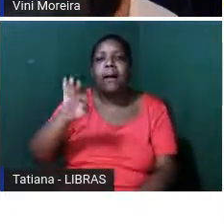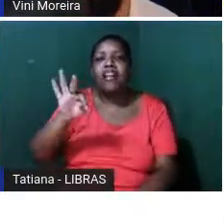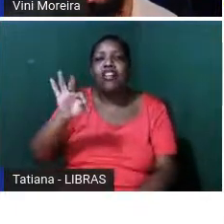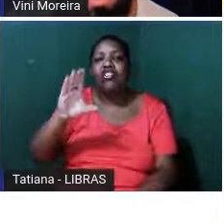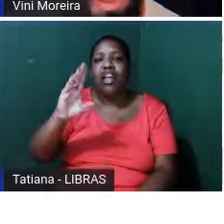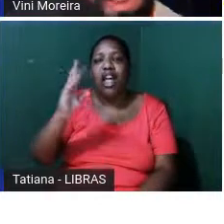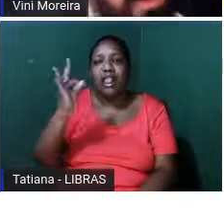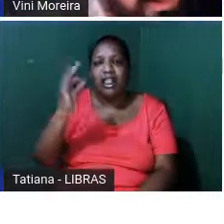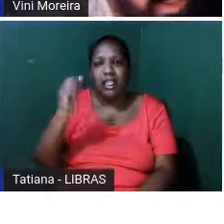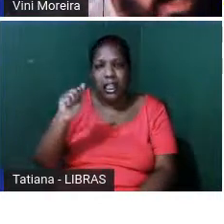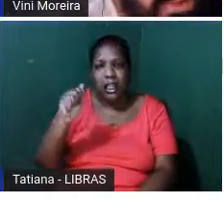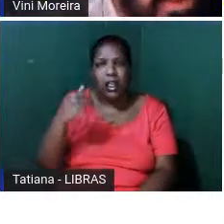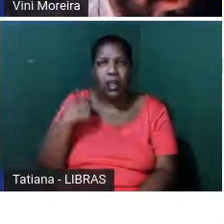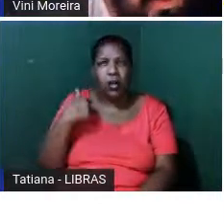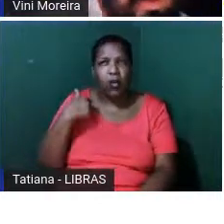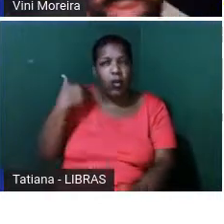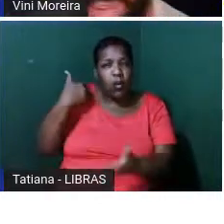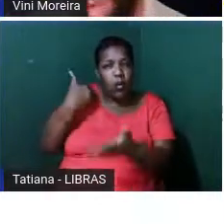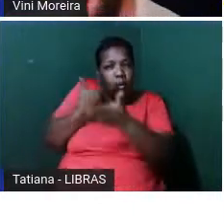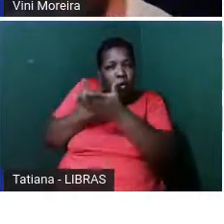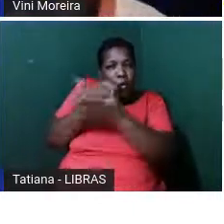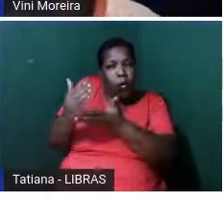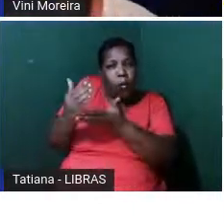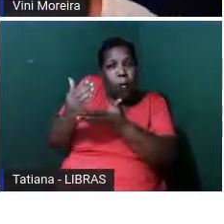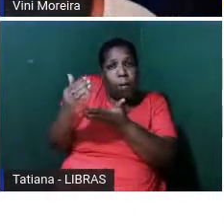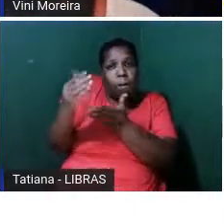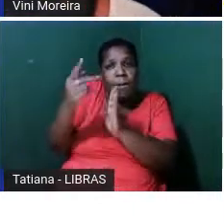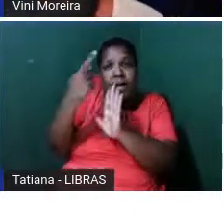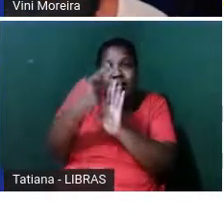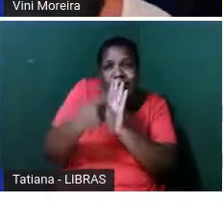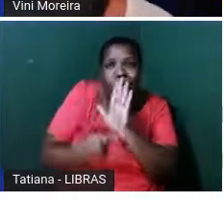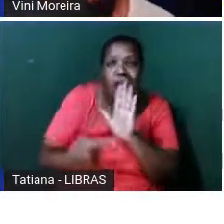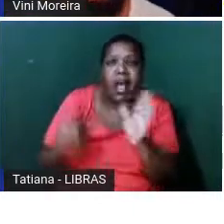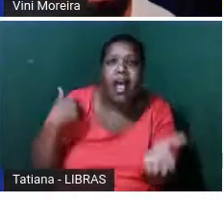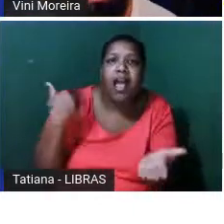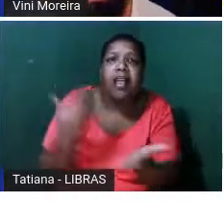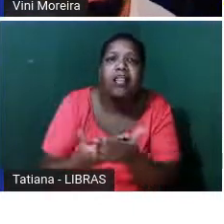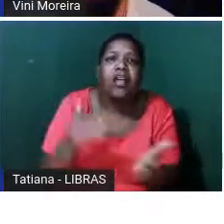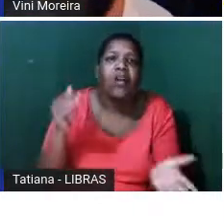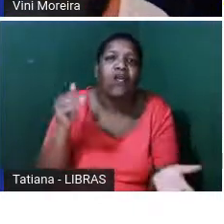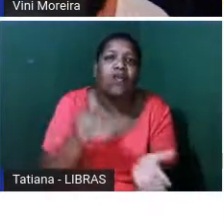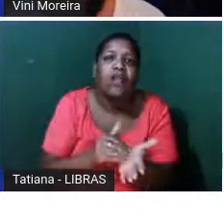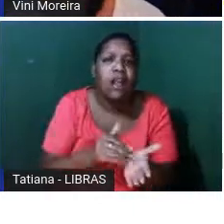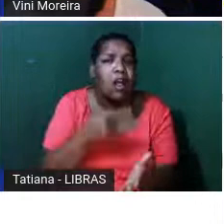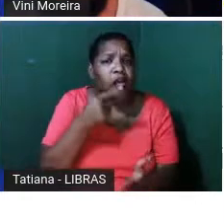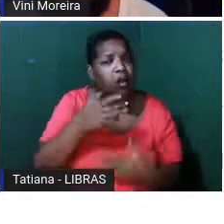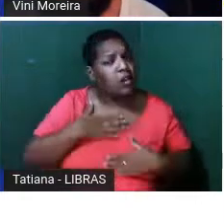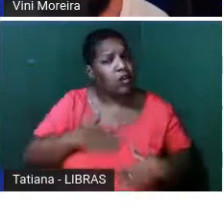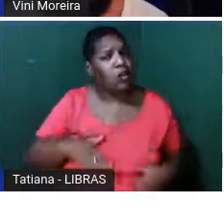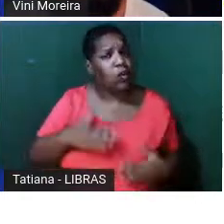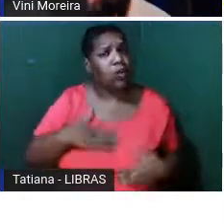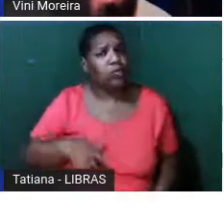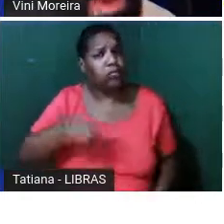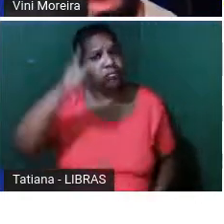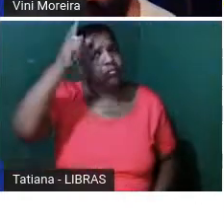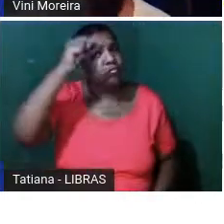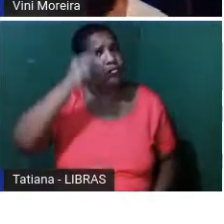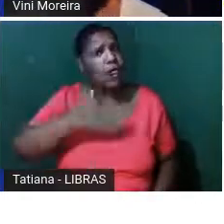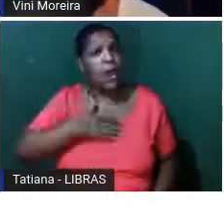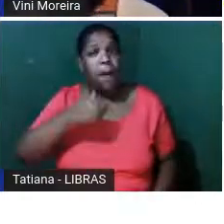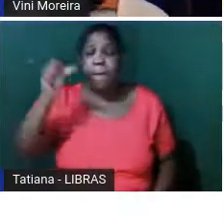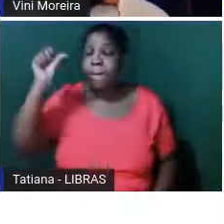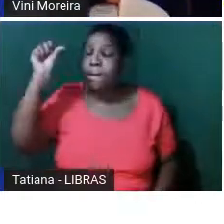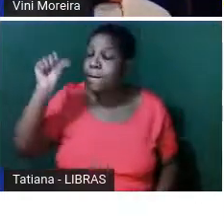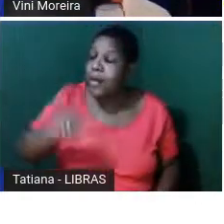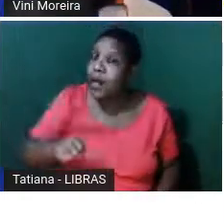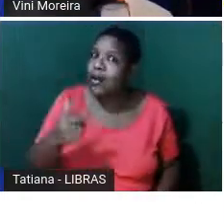projetos que eu tava envolvido desde o comecinho até o final e eu digo com tranquilidade que são das pe